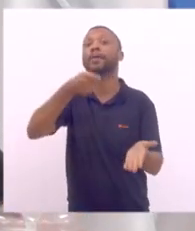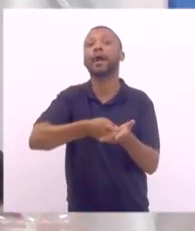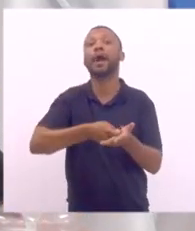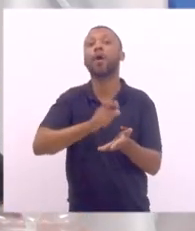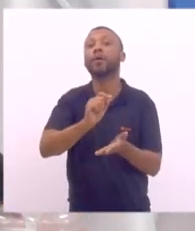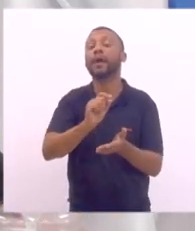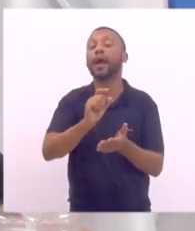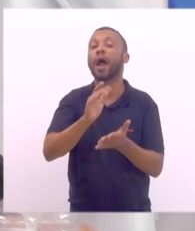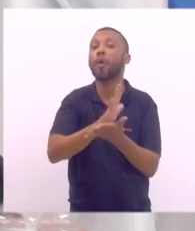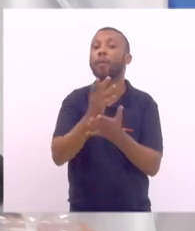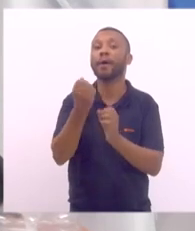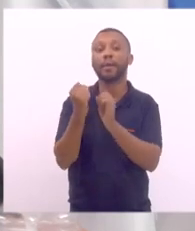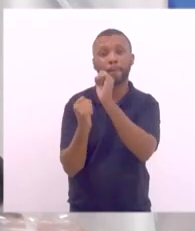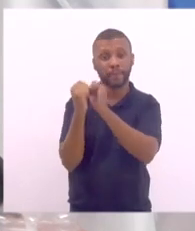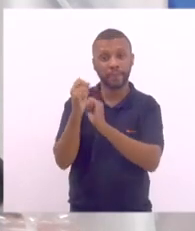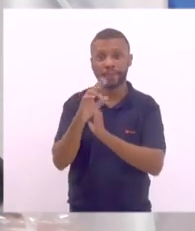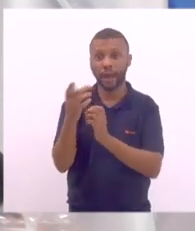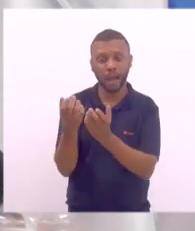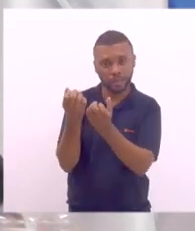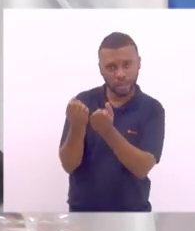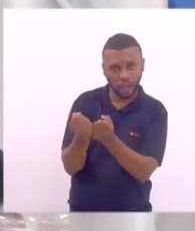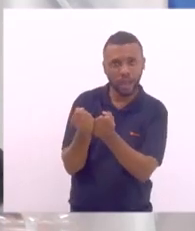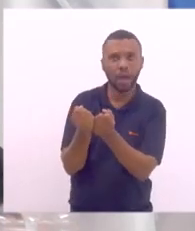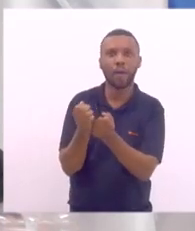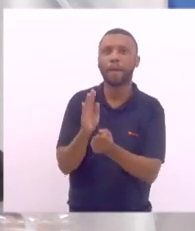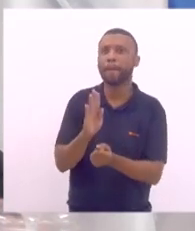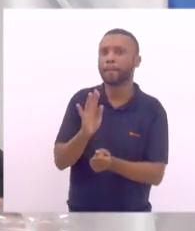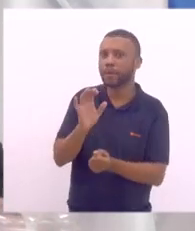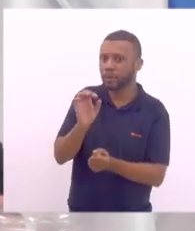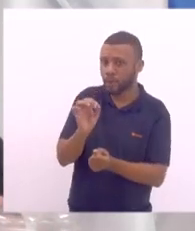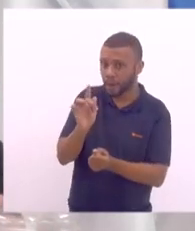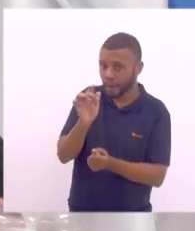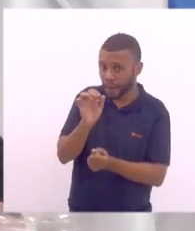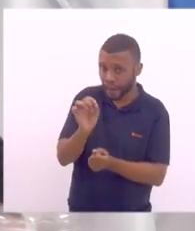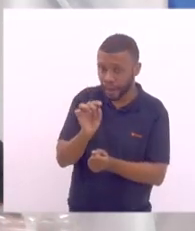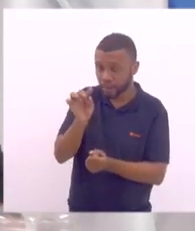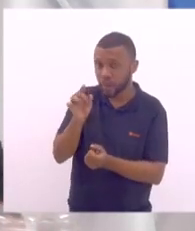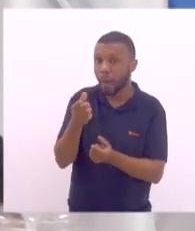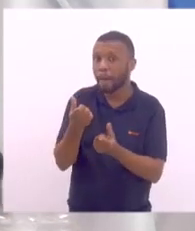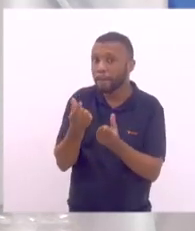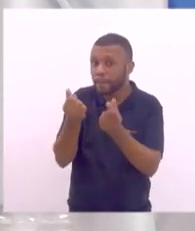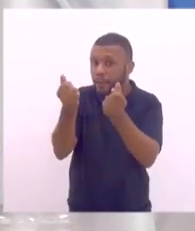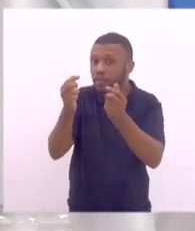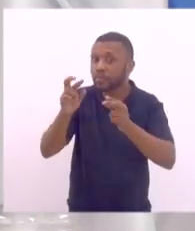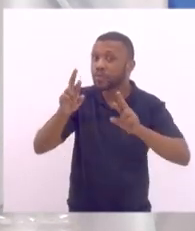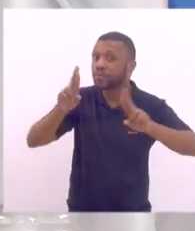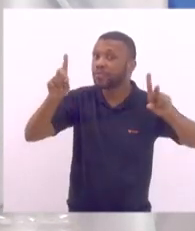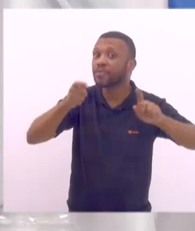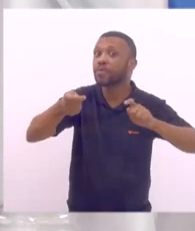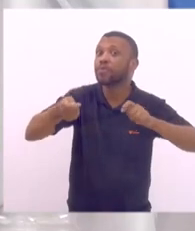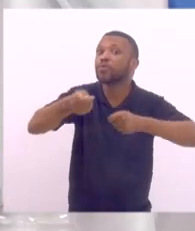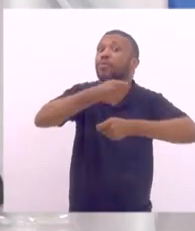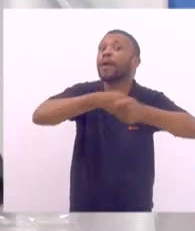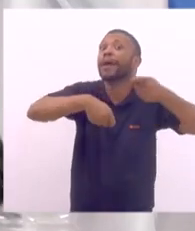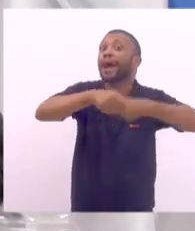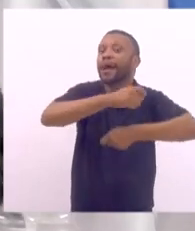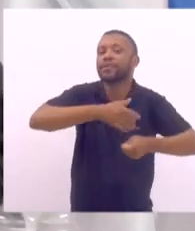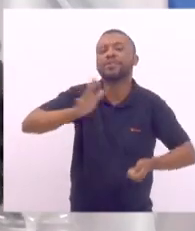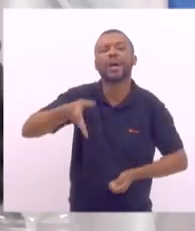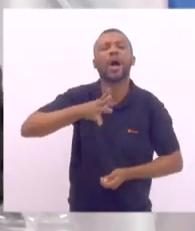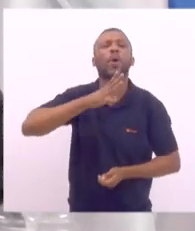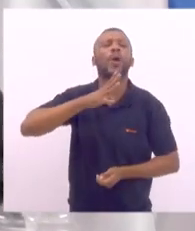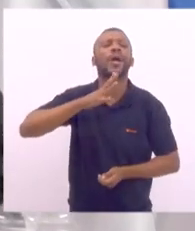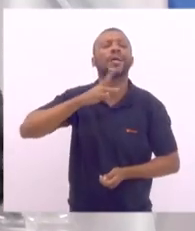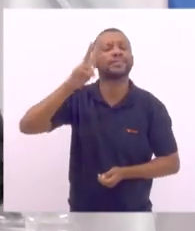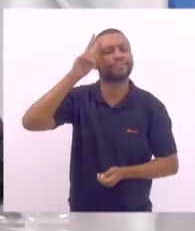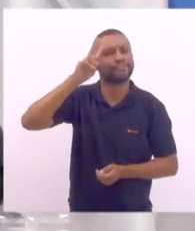empresas que vão adquirir o biogás a preços diferentes do mercado. Eu já ouvi essa história, já falei agora